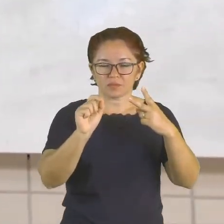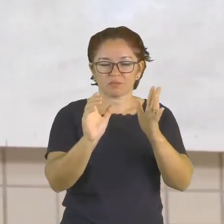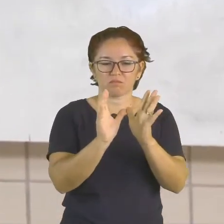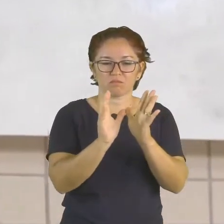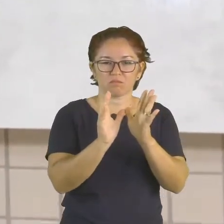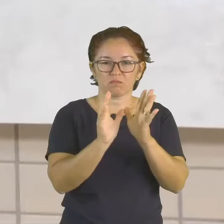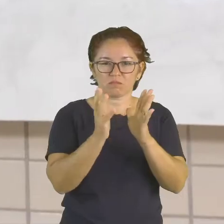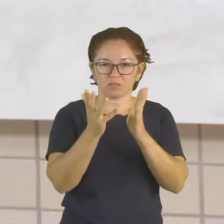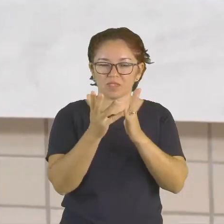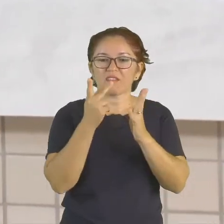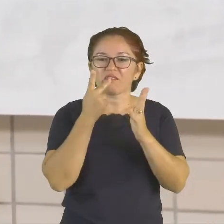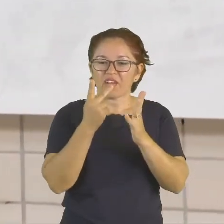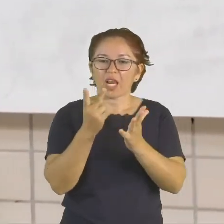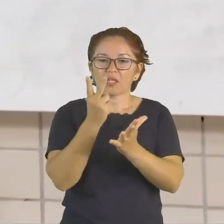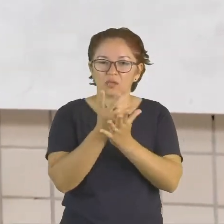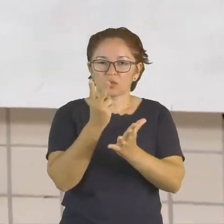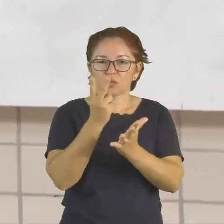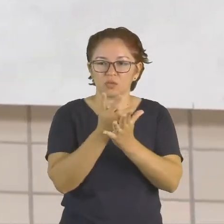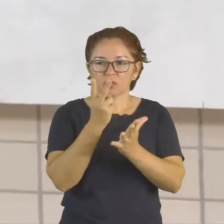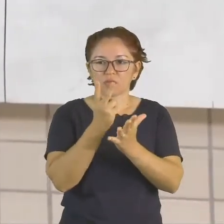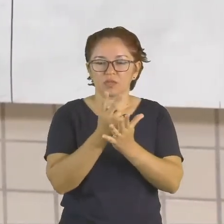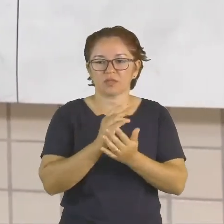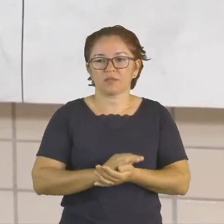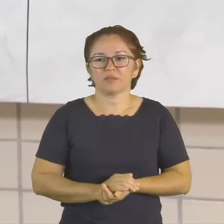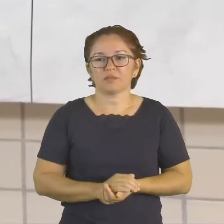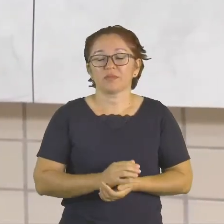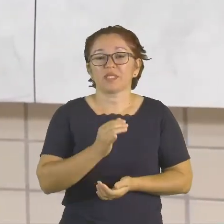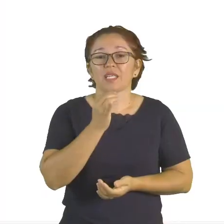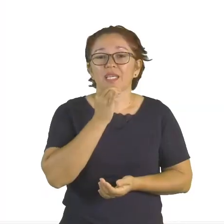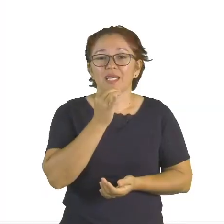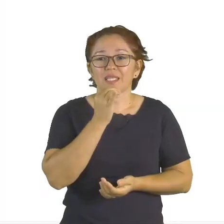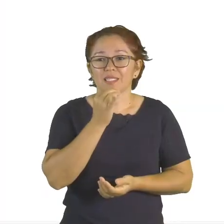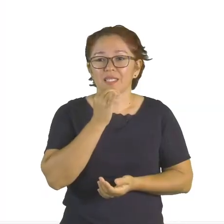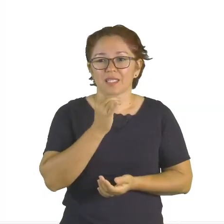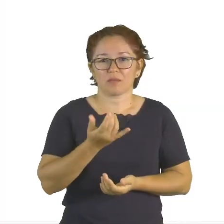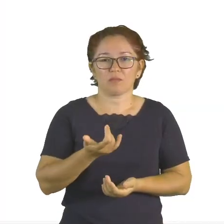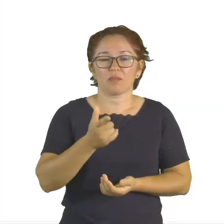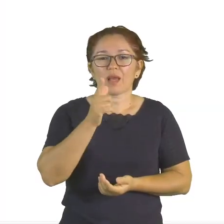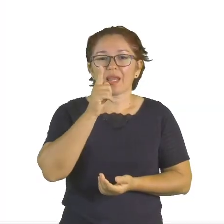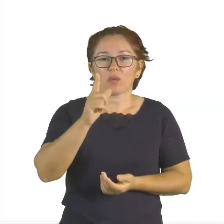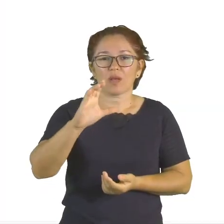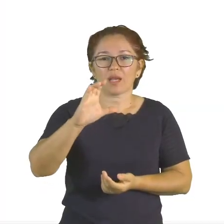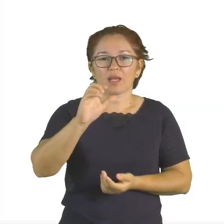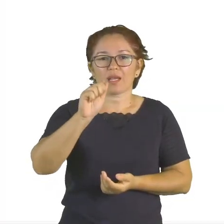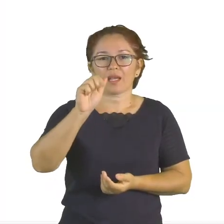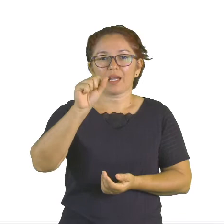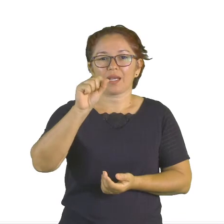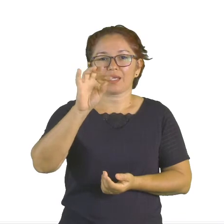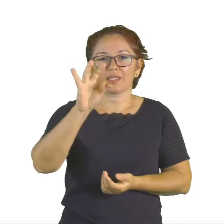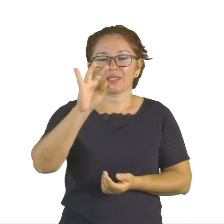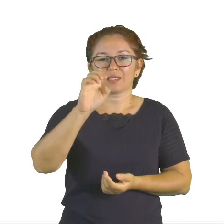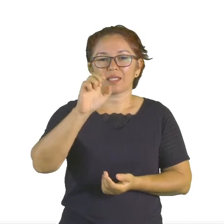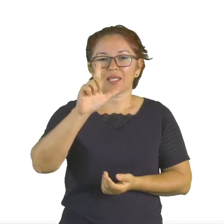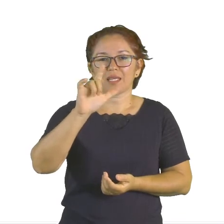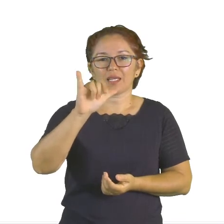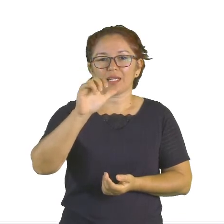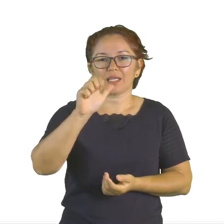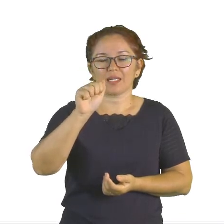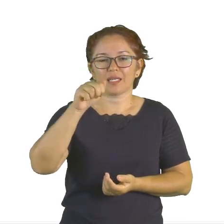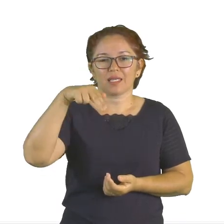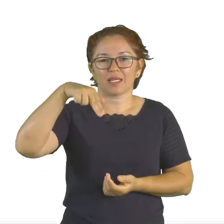lá. Assonância. Do castelhano, a palavra assonância corresponde ao acordo de